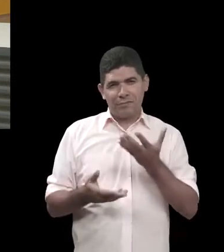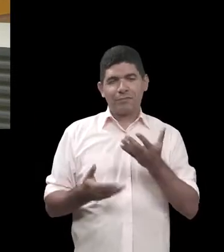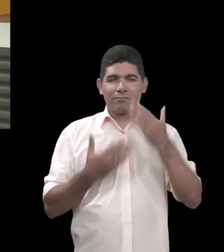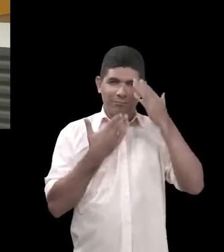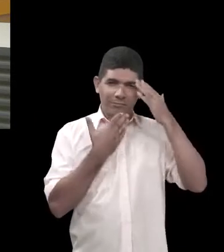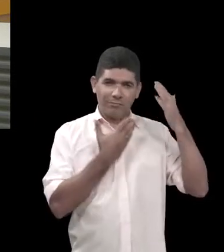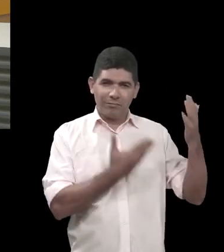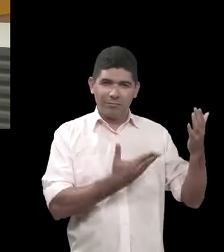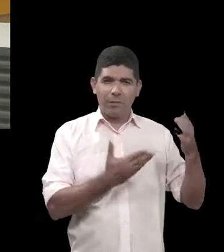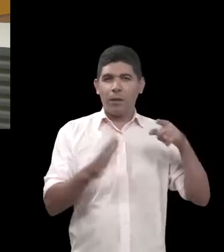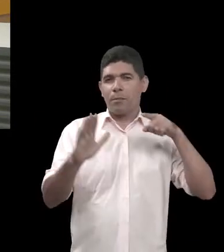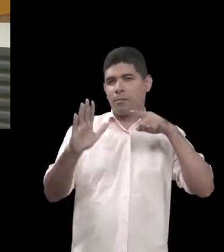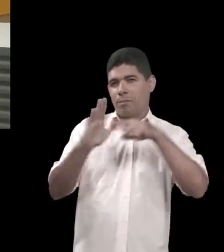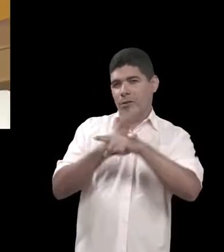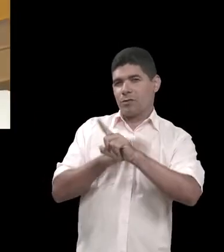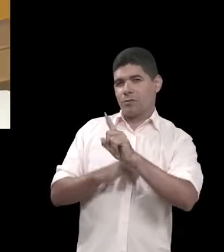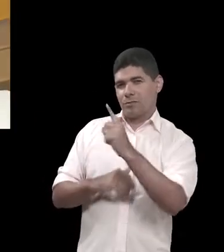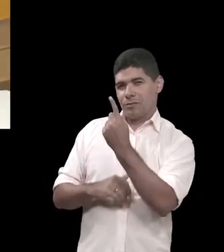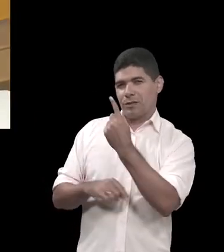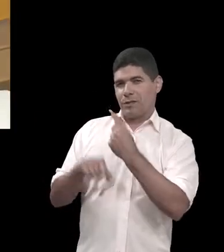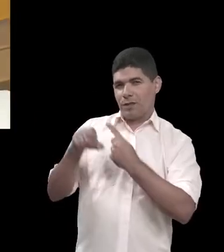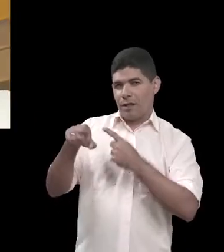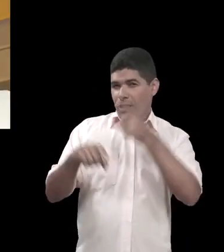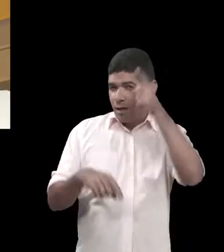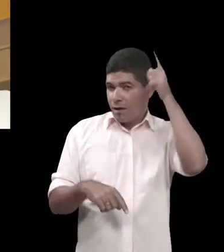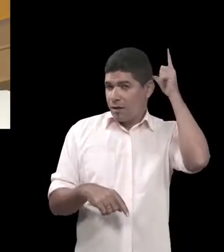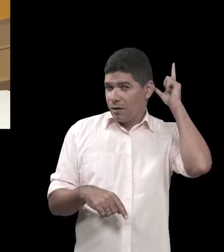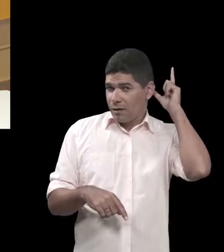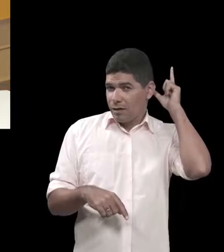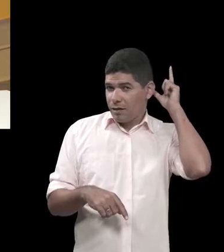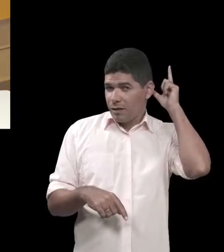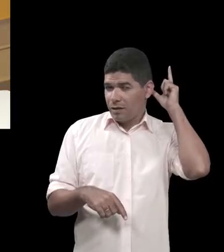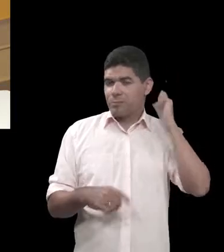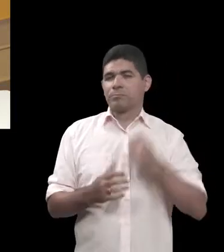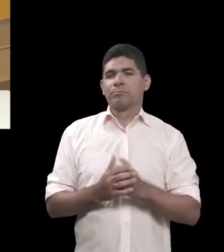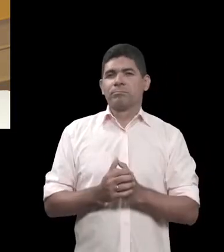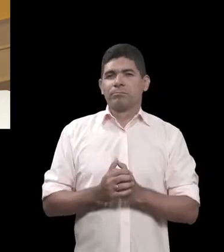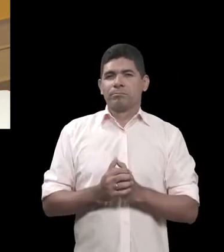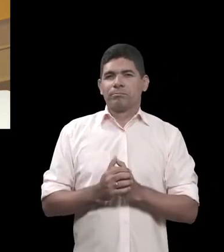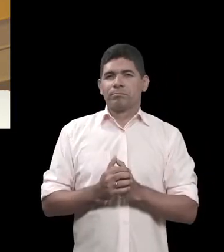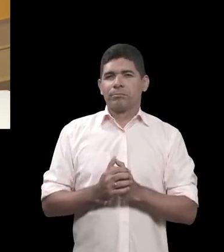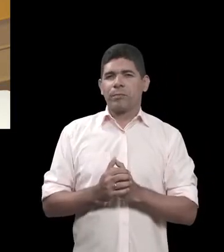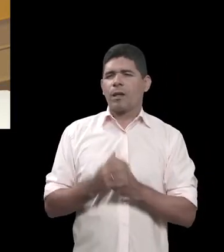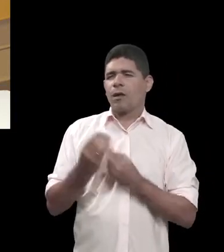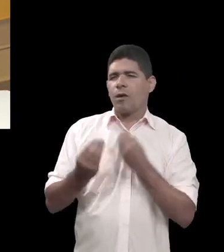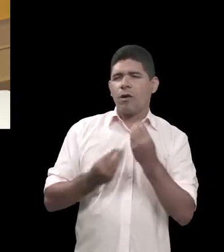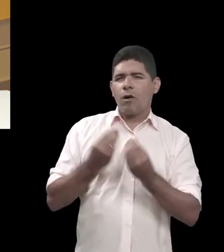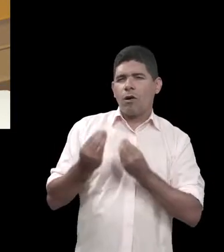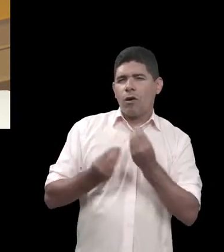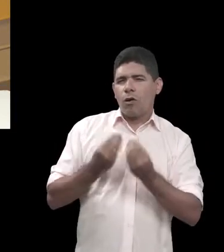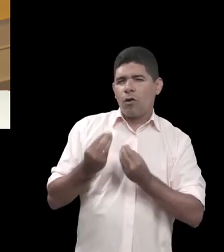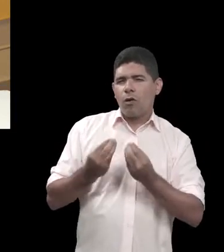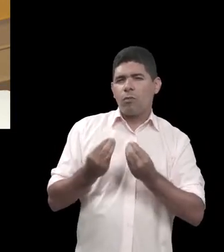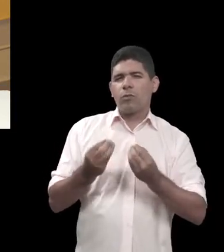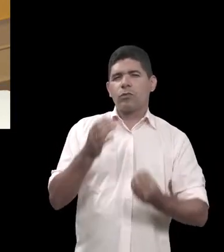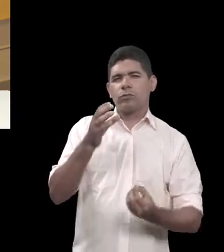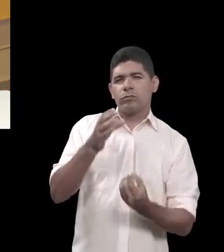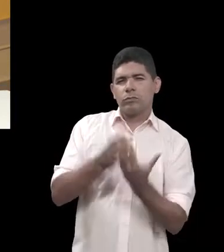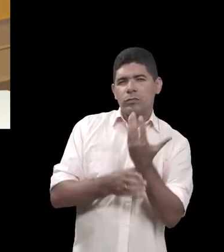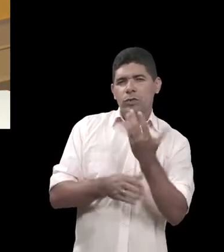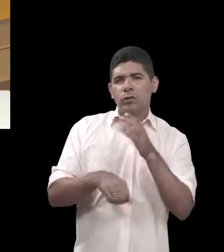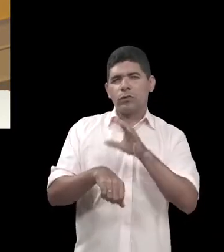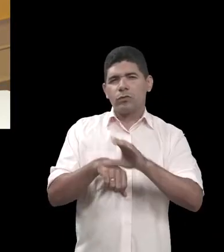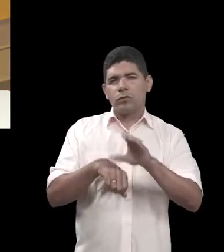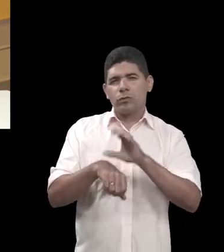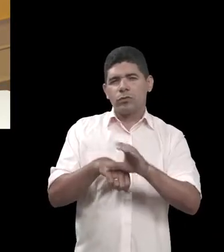pergunta primeiro vou fazer para a professora, tá? Com licença, Délio. Como é que surgiu esse curso, né? E